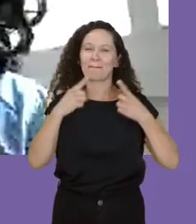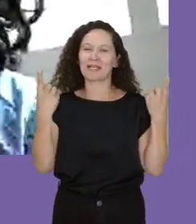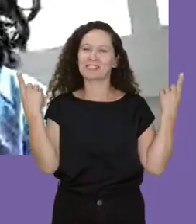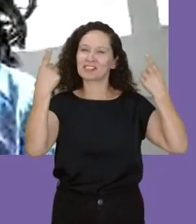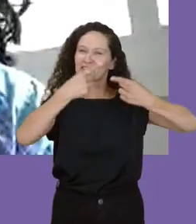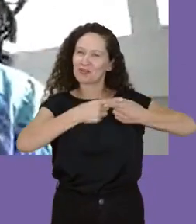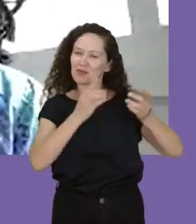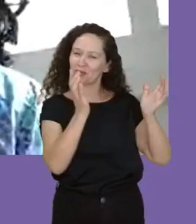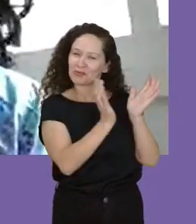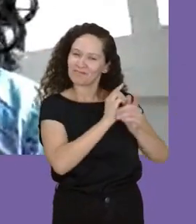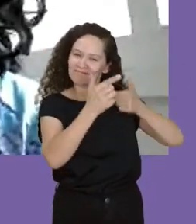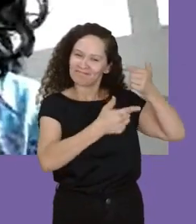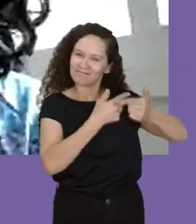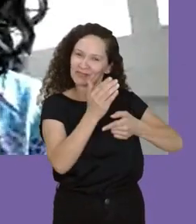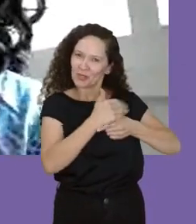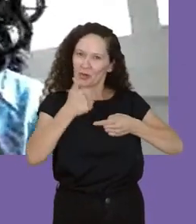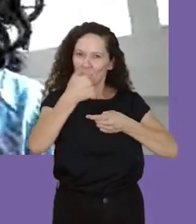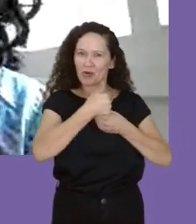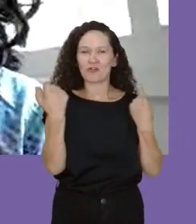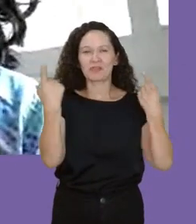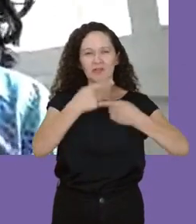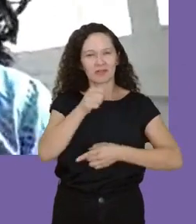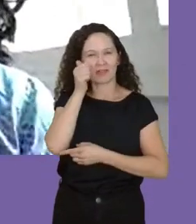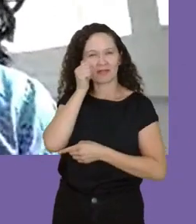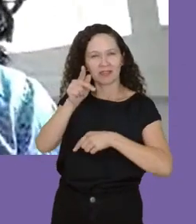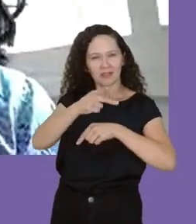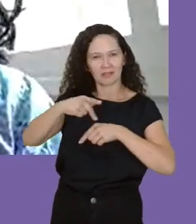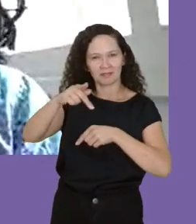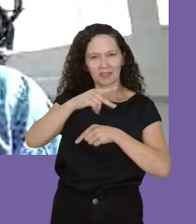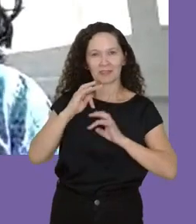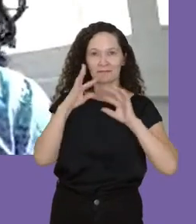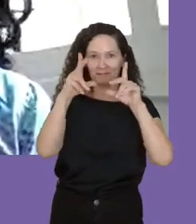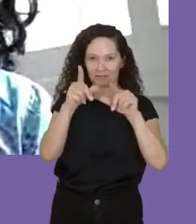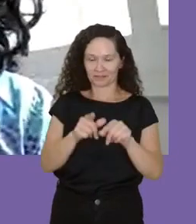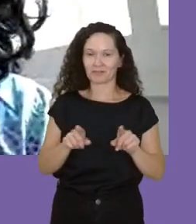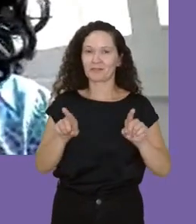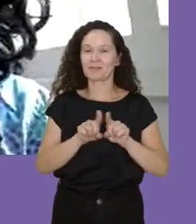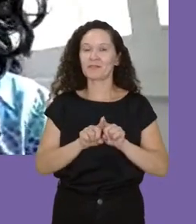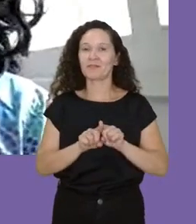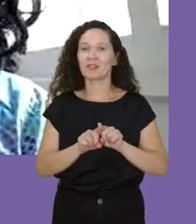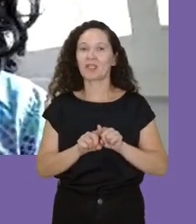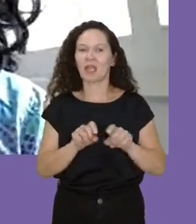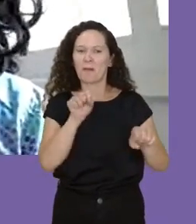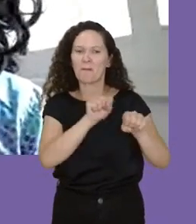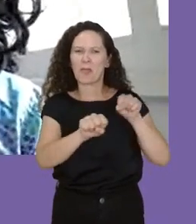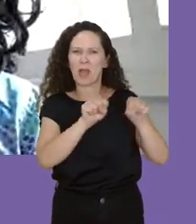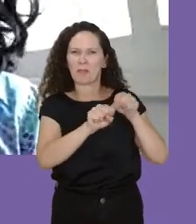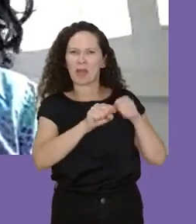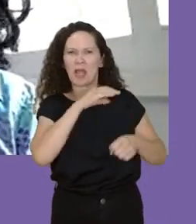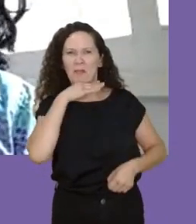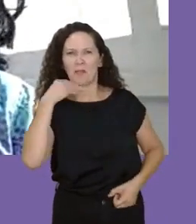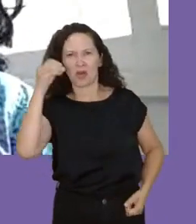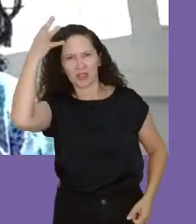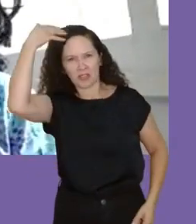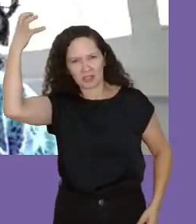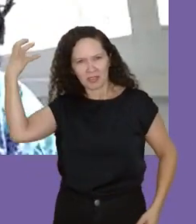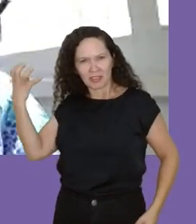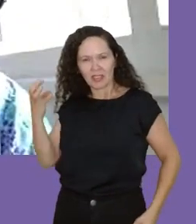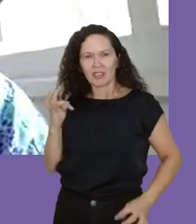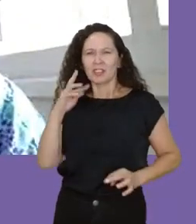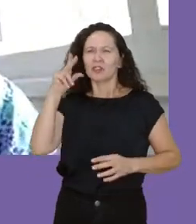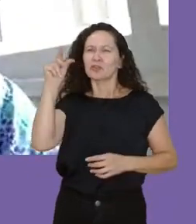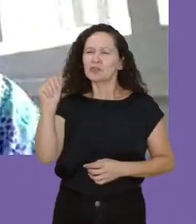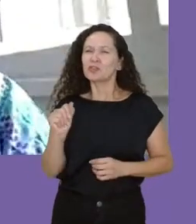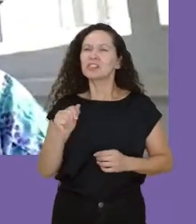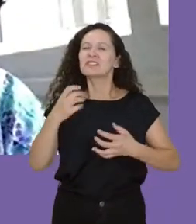classe trabalhadora e foi um golpe contra as mulheres do país, também, e o assassinato da Marielle Franco, todas essas